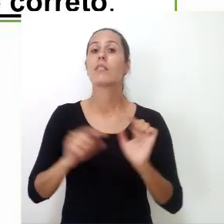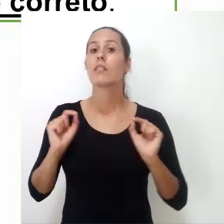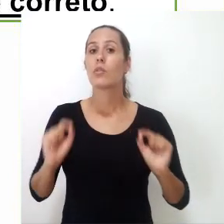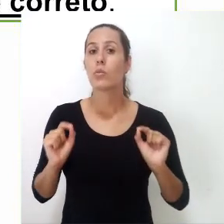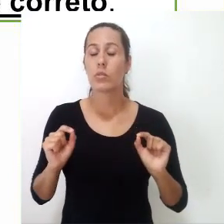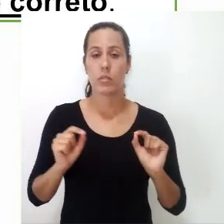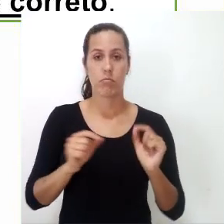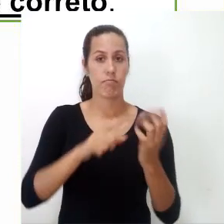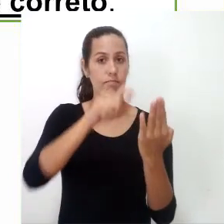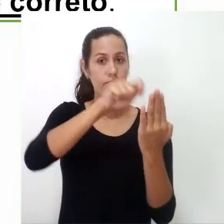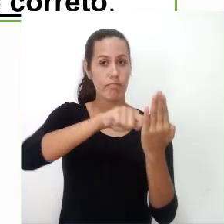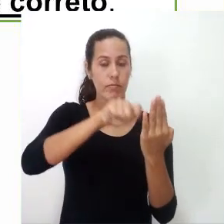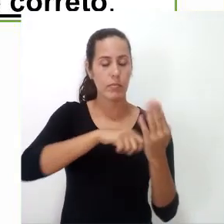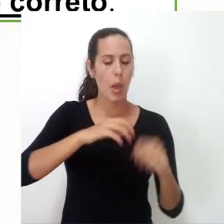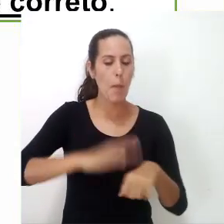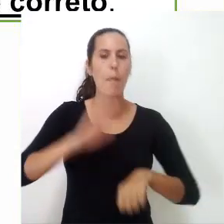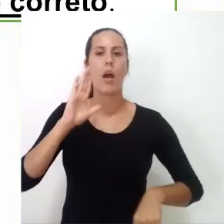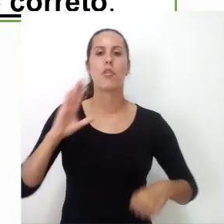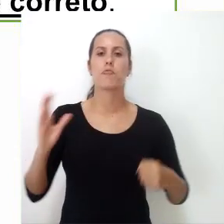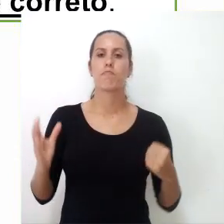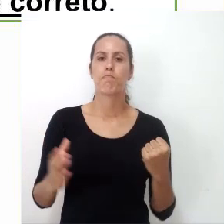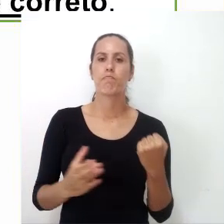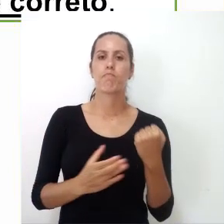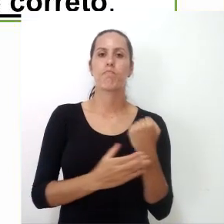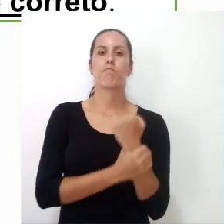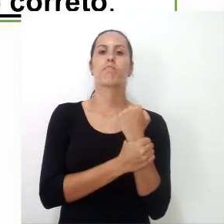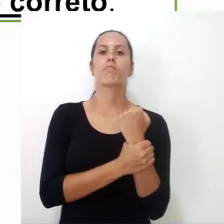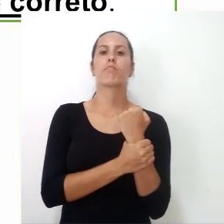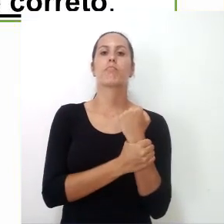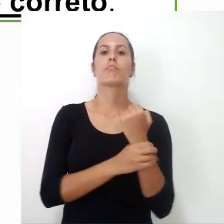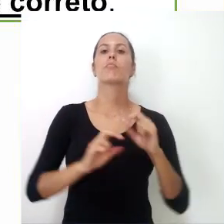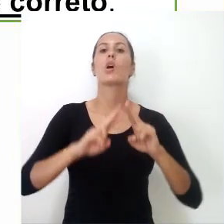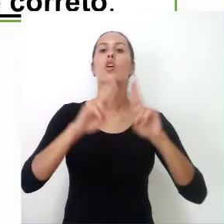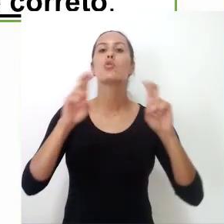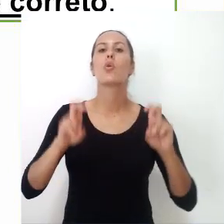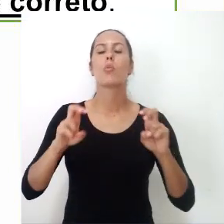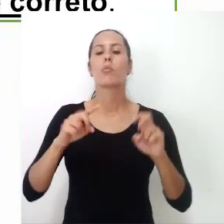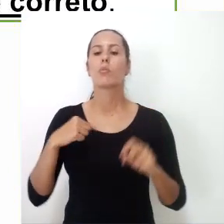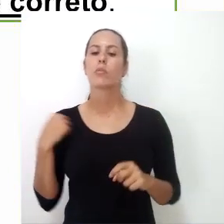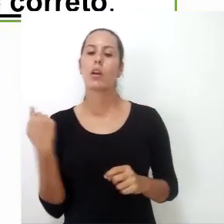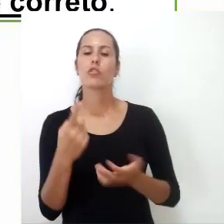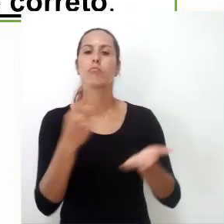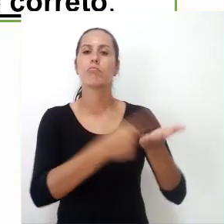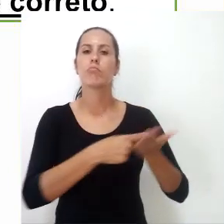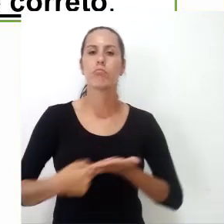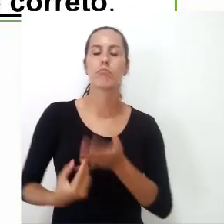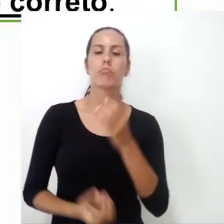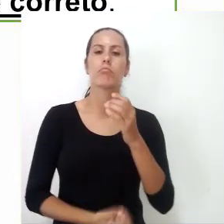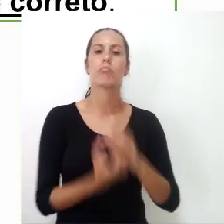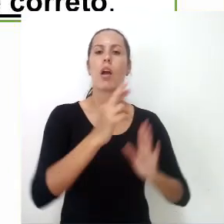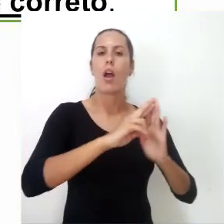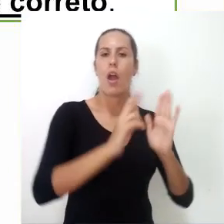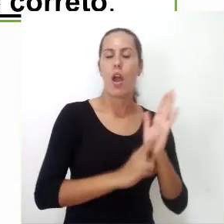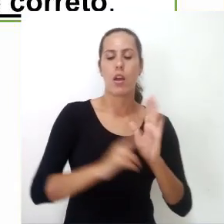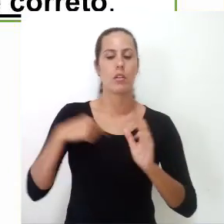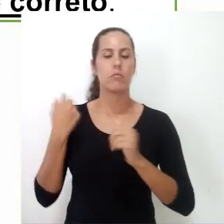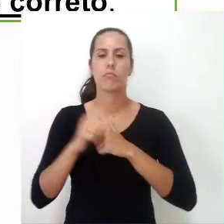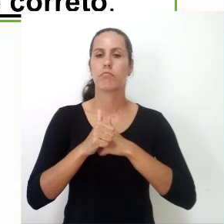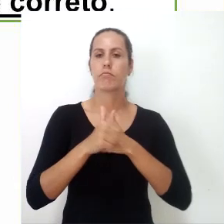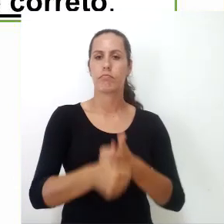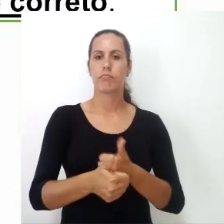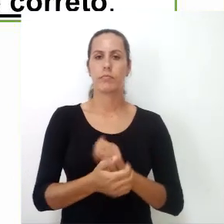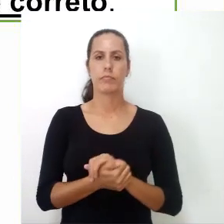fato de que o registro por escrito dá mais segurança no tocante ao que está estabelecido como regra,